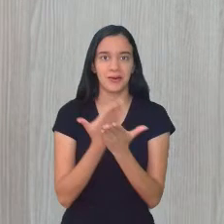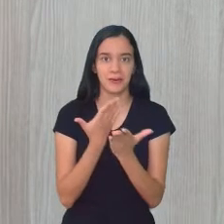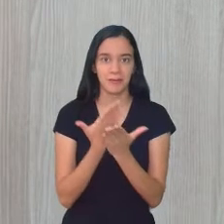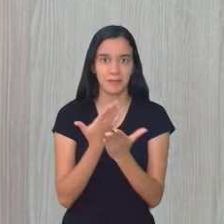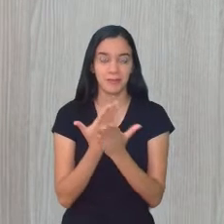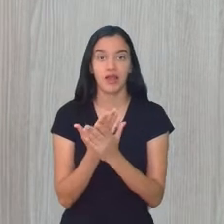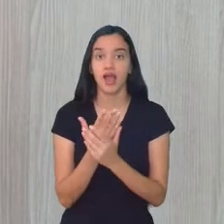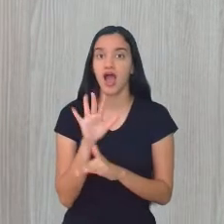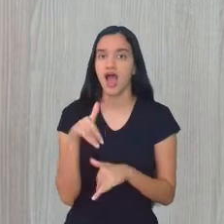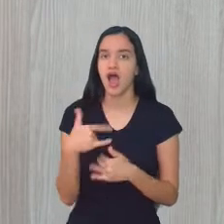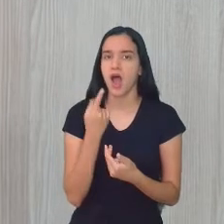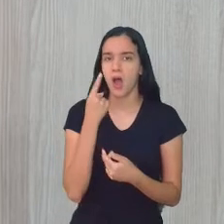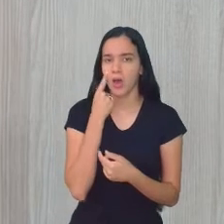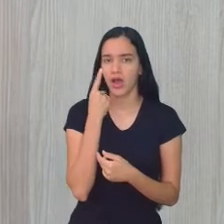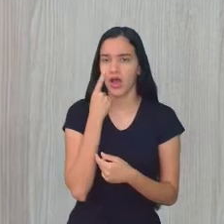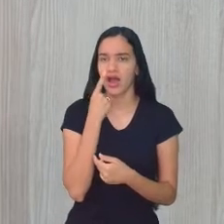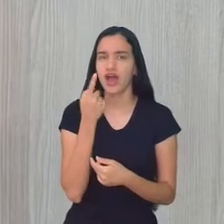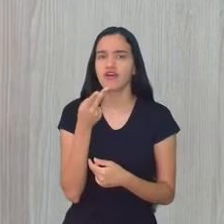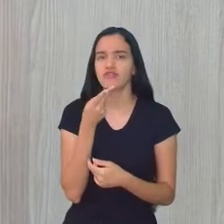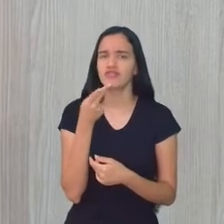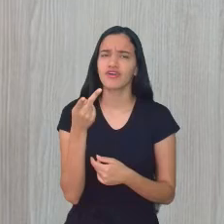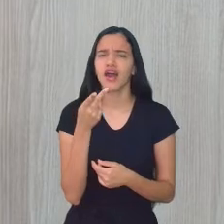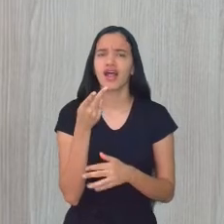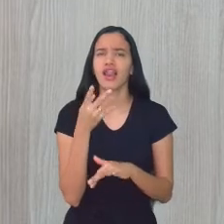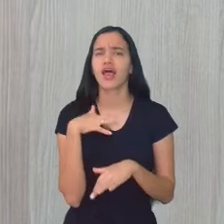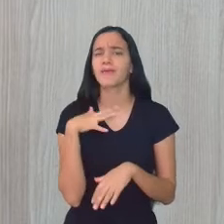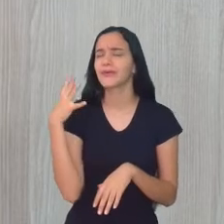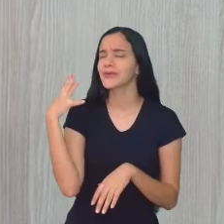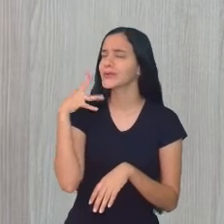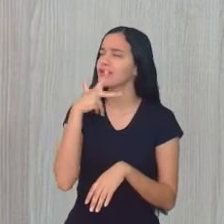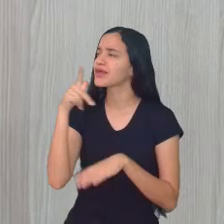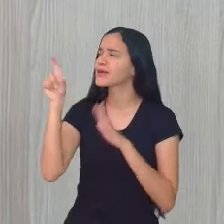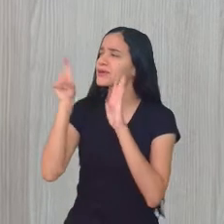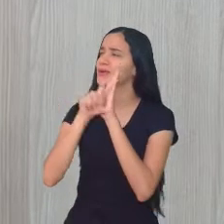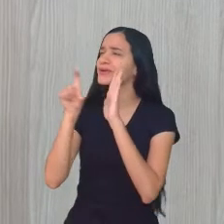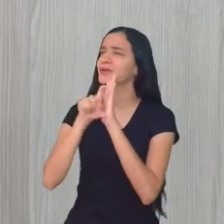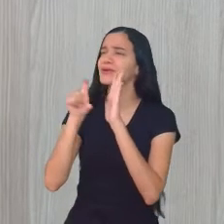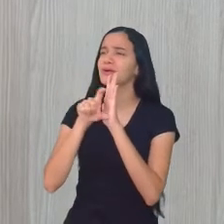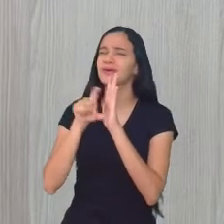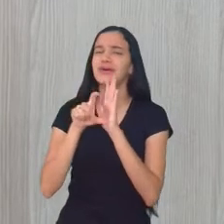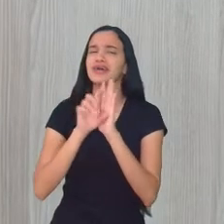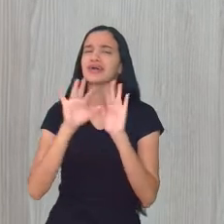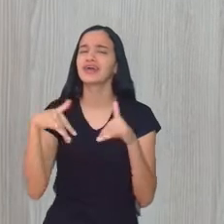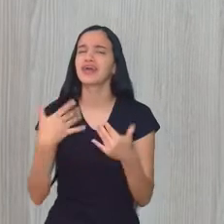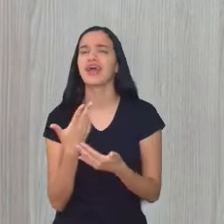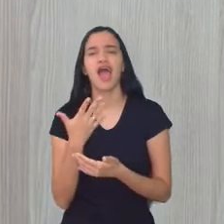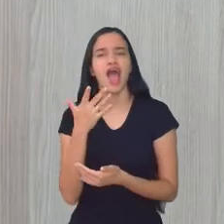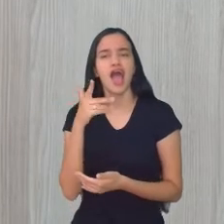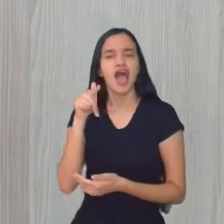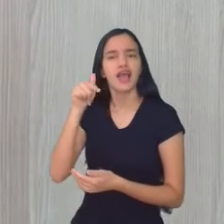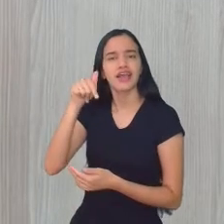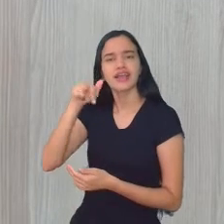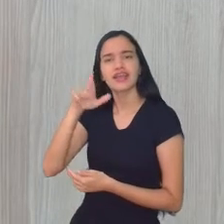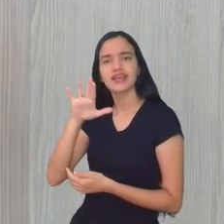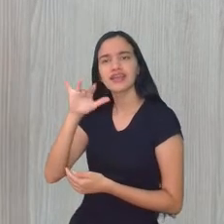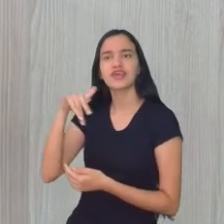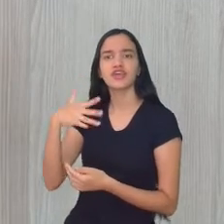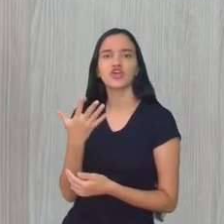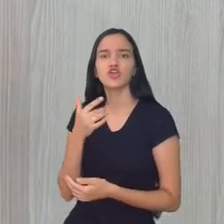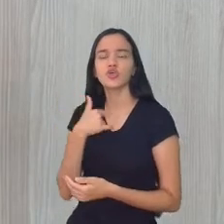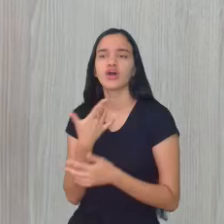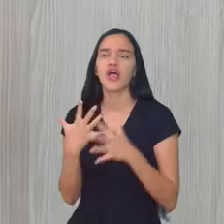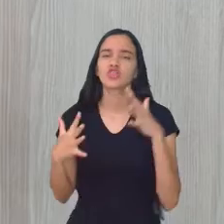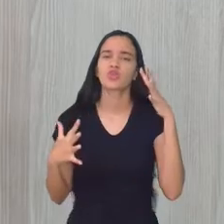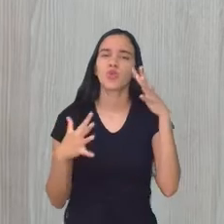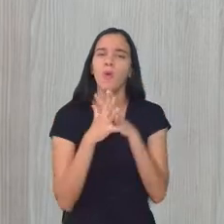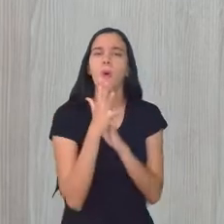Só uma observação, professora, a senhora fala muito lindo o QR Code, não sei falar não. Para mim é QR Code, a professora fala top o inglês